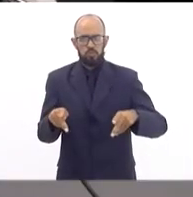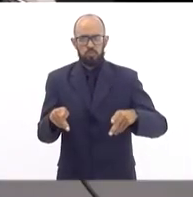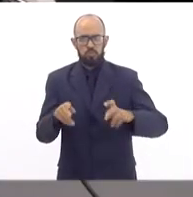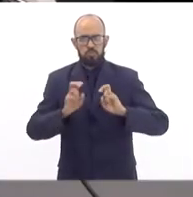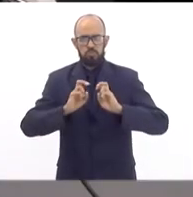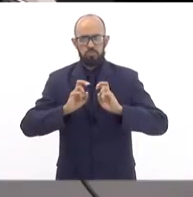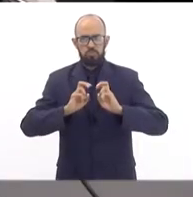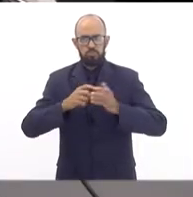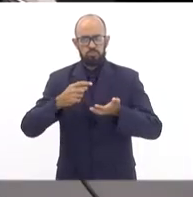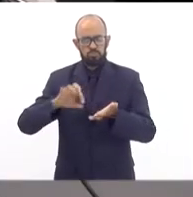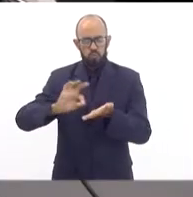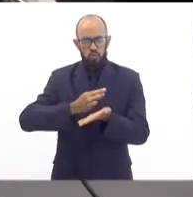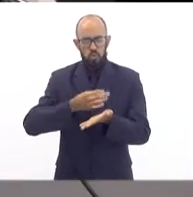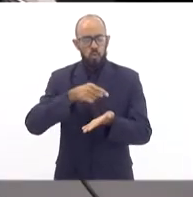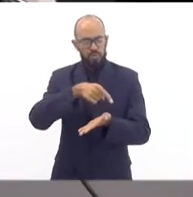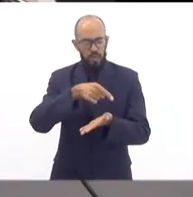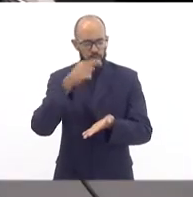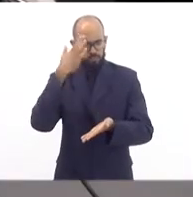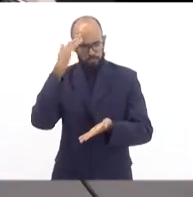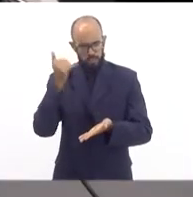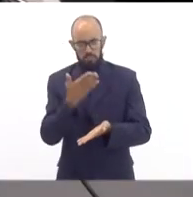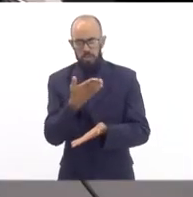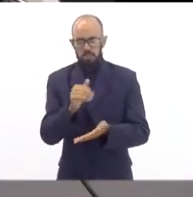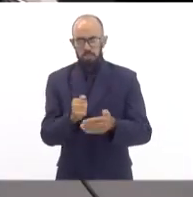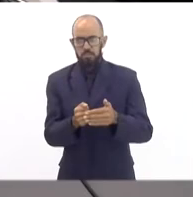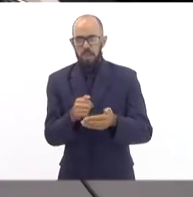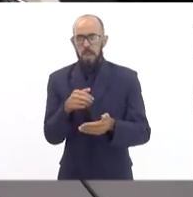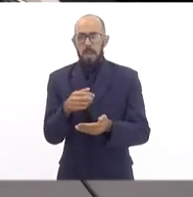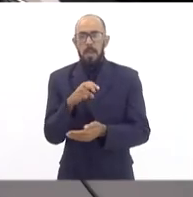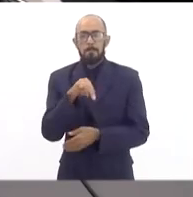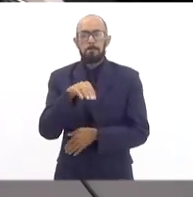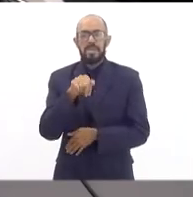No contrato, se existe no contrato. Não, demanda não.